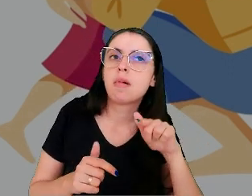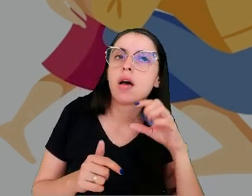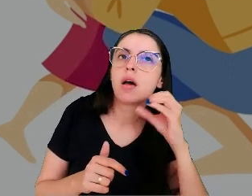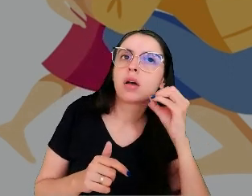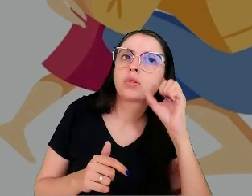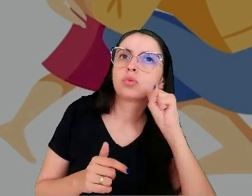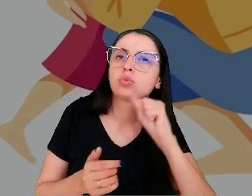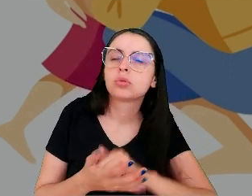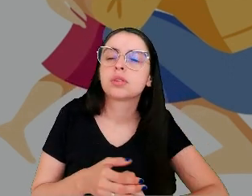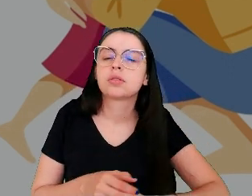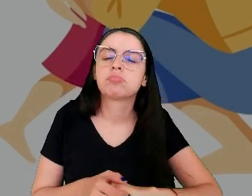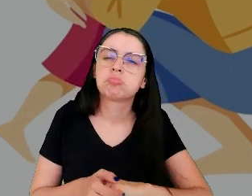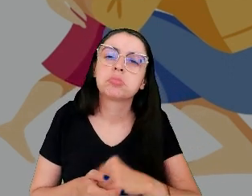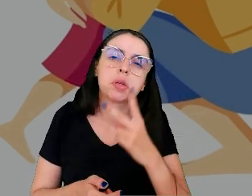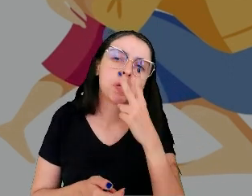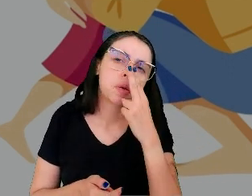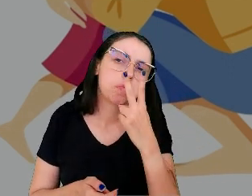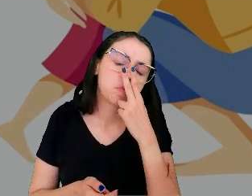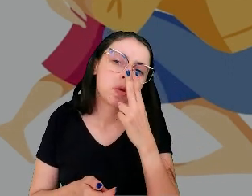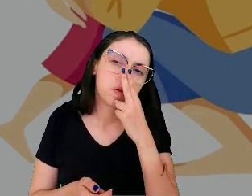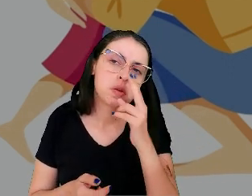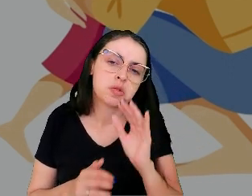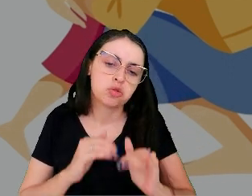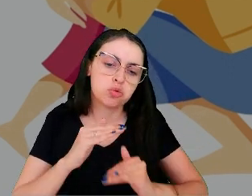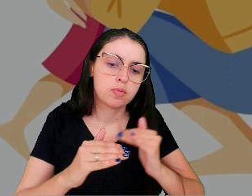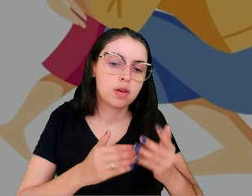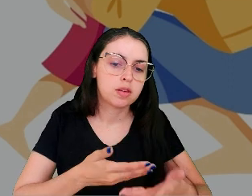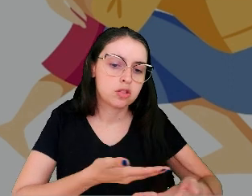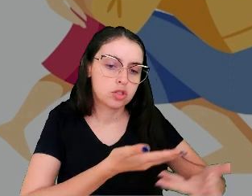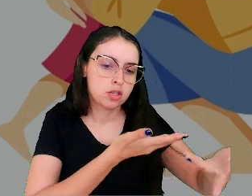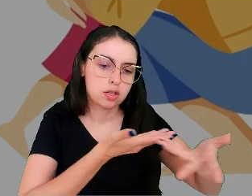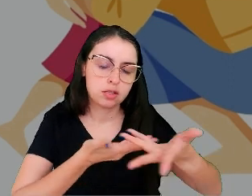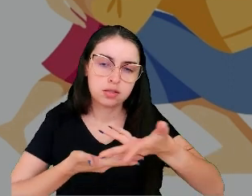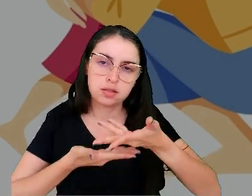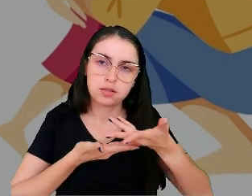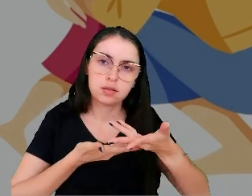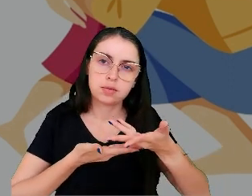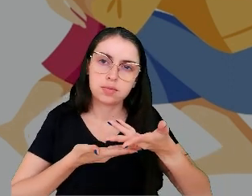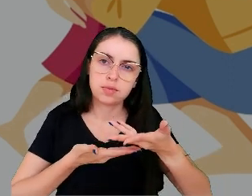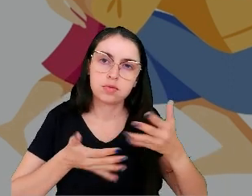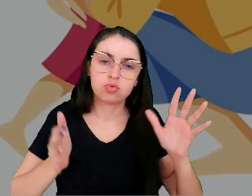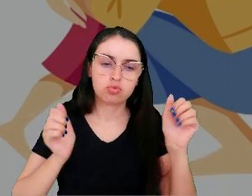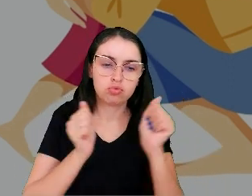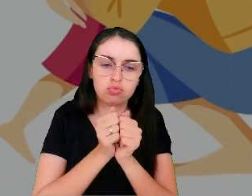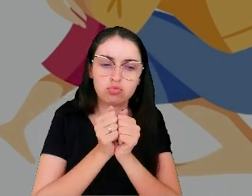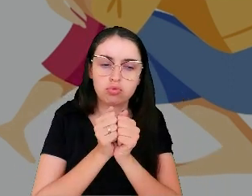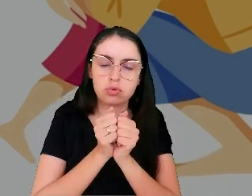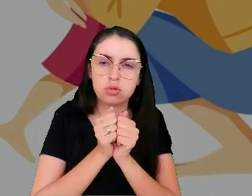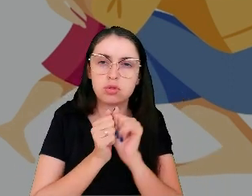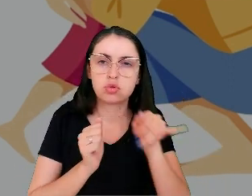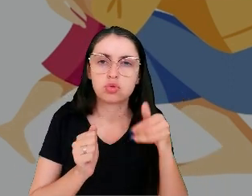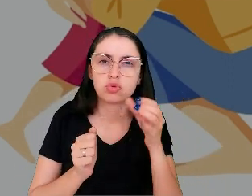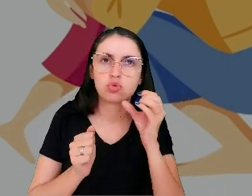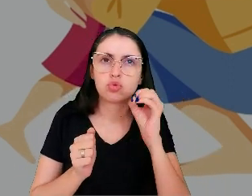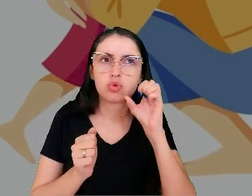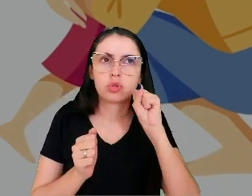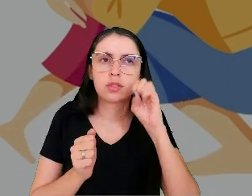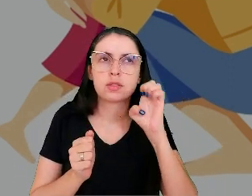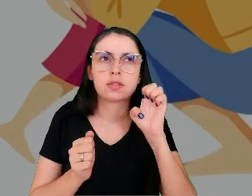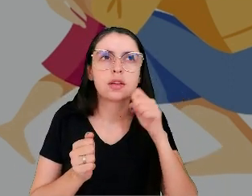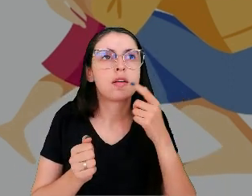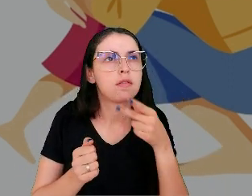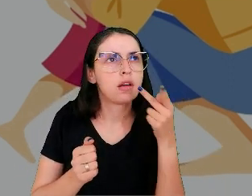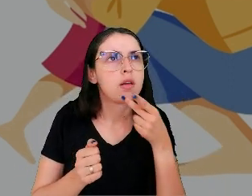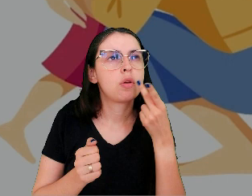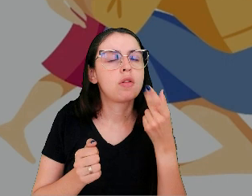religiosidade. Eu acho que é o processo do acolhimento, né, da junção. O José me contou que ele fez essa